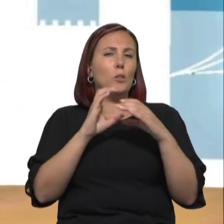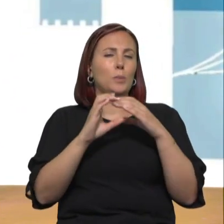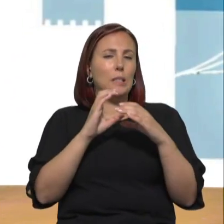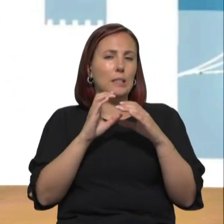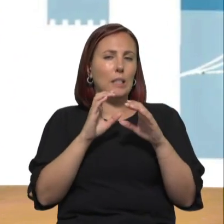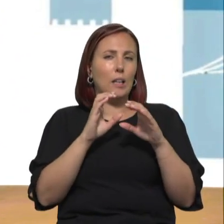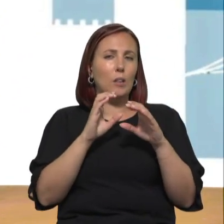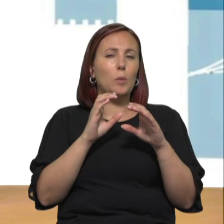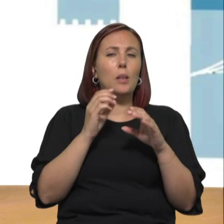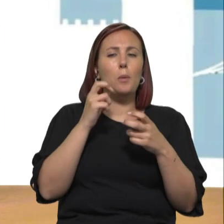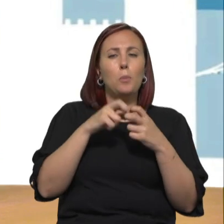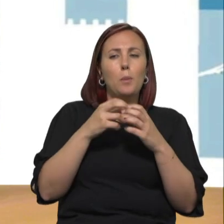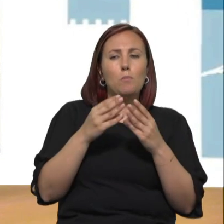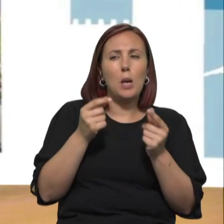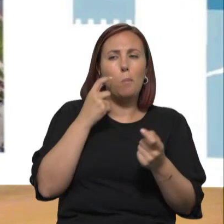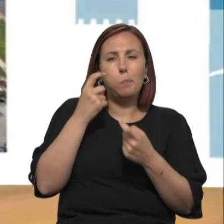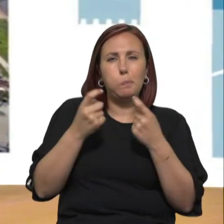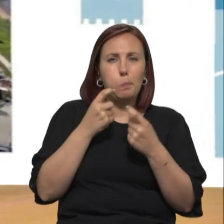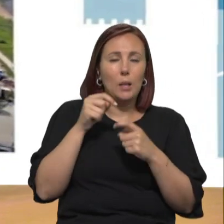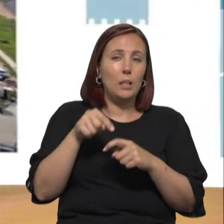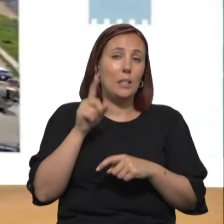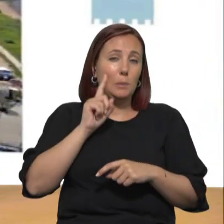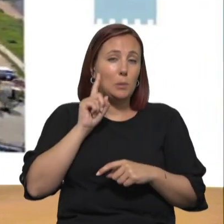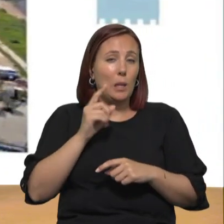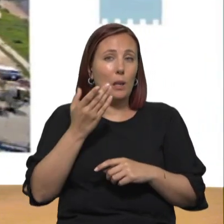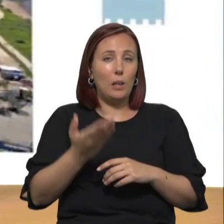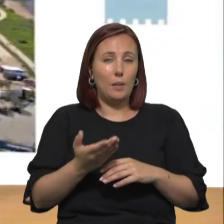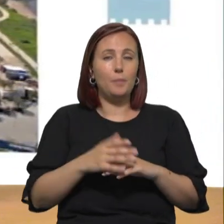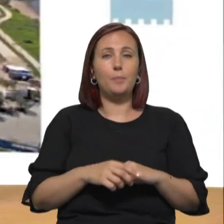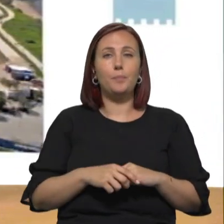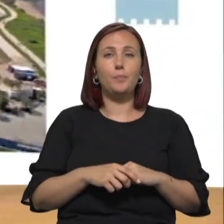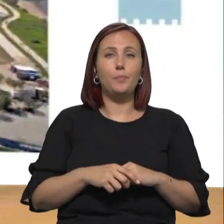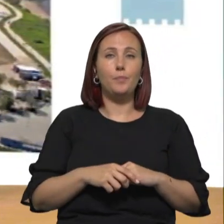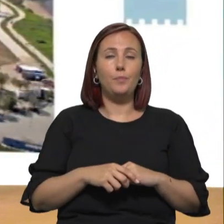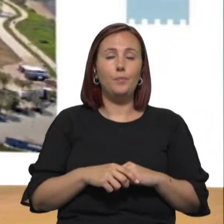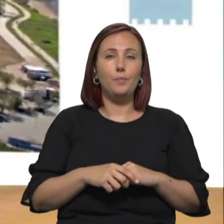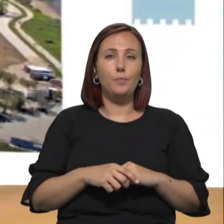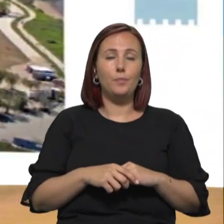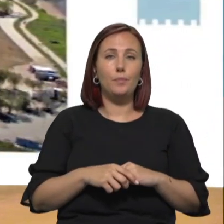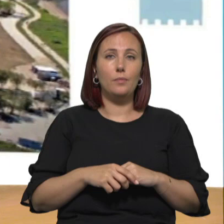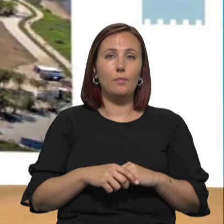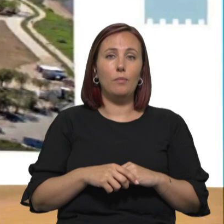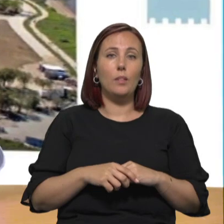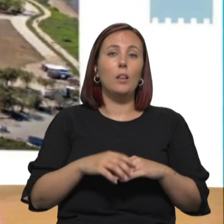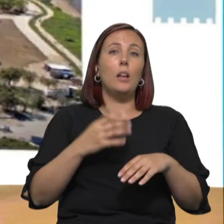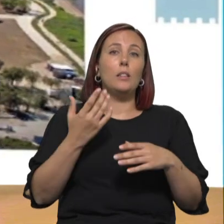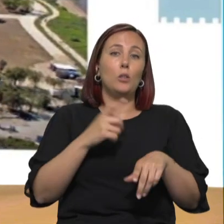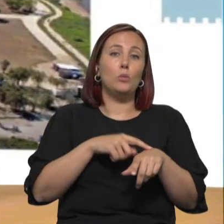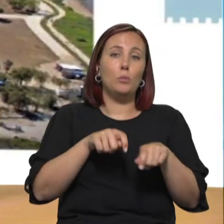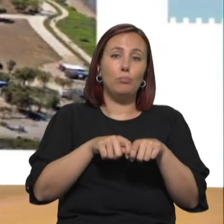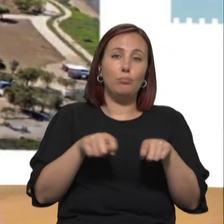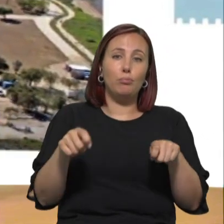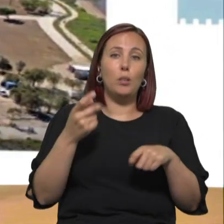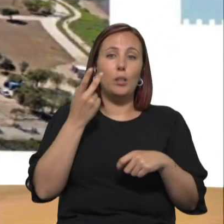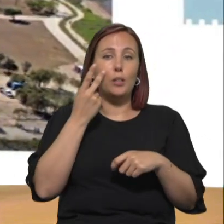para encontrar soluções é fundamental que exista. E, portanto, dentro do período que vivemos, que é um